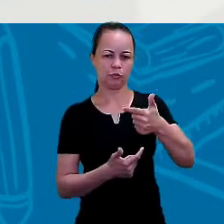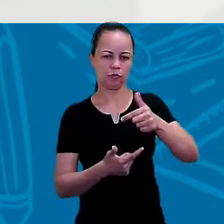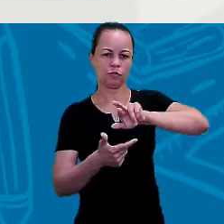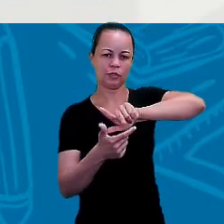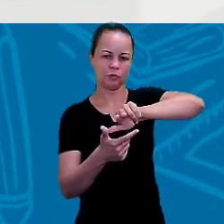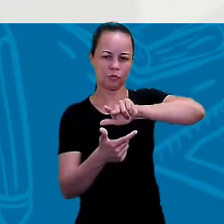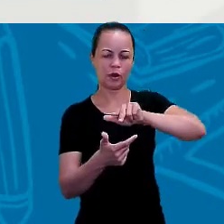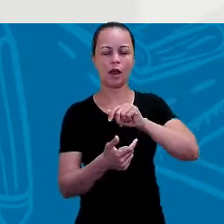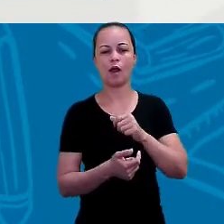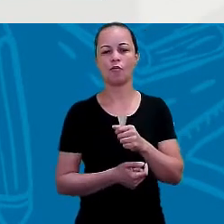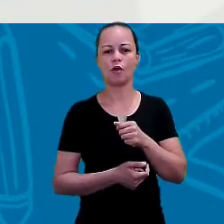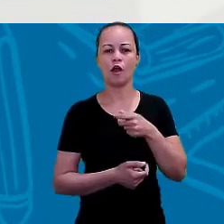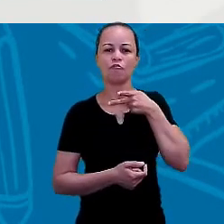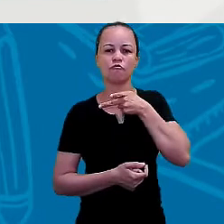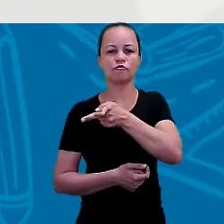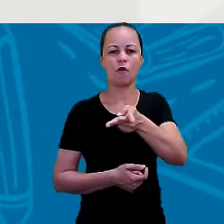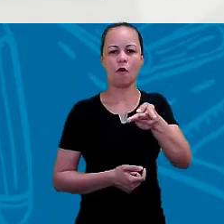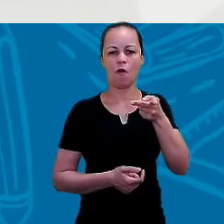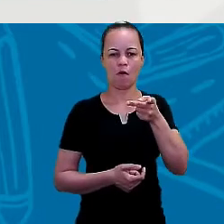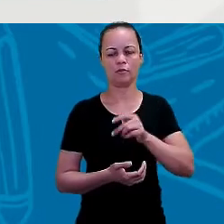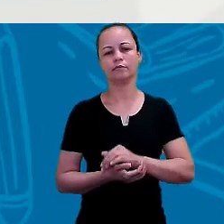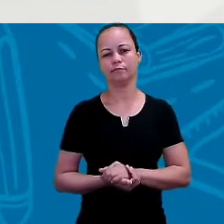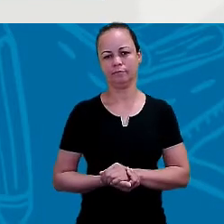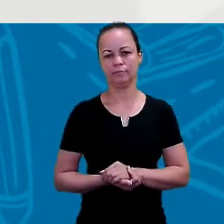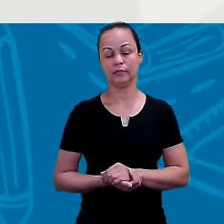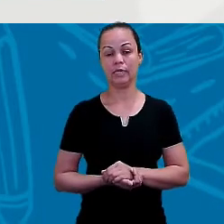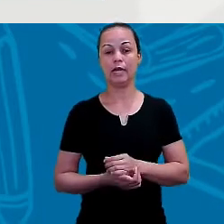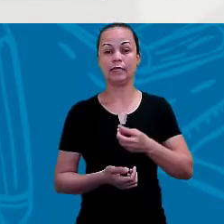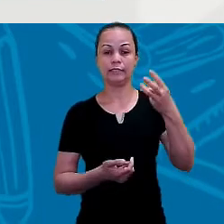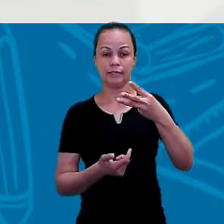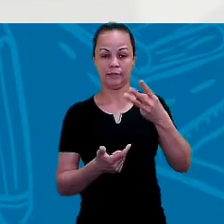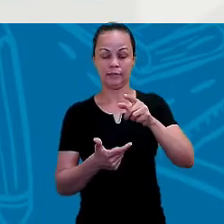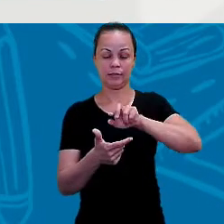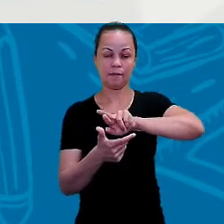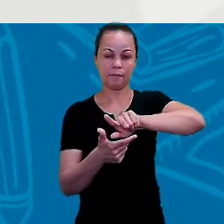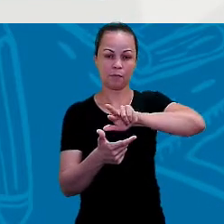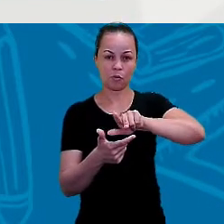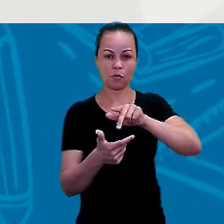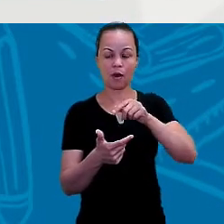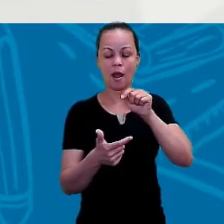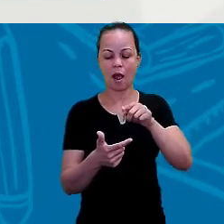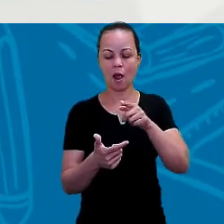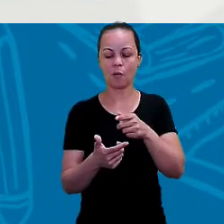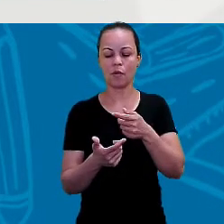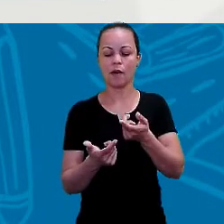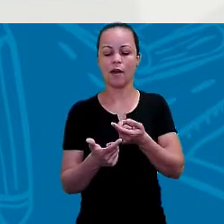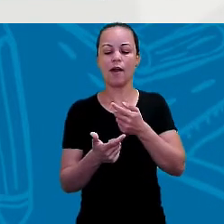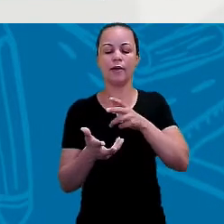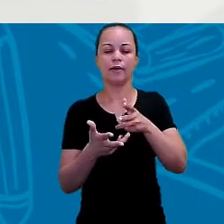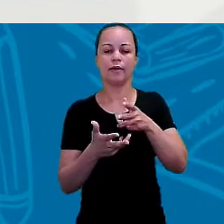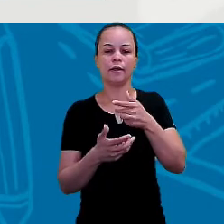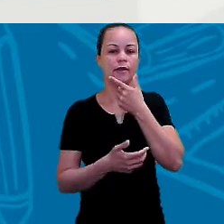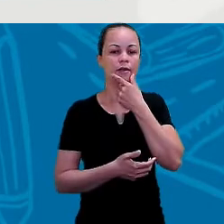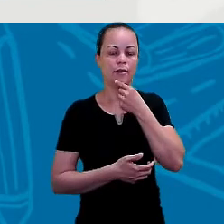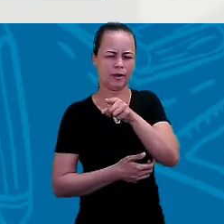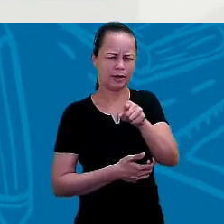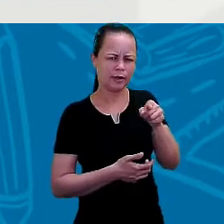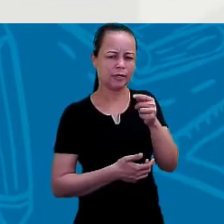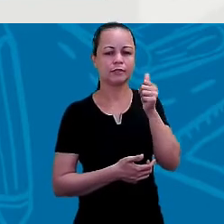plural, vós. E terceira pessoa do plural, eles ou elas.